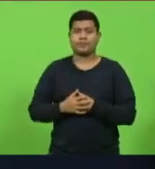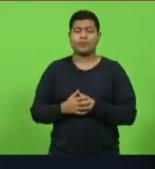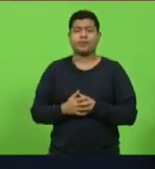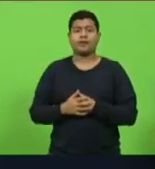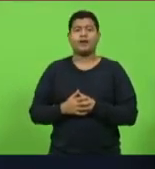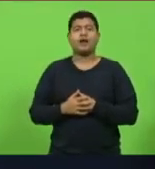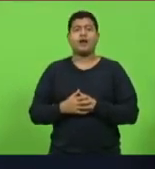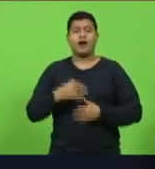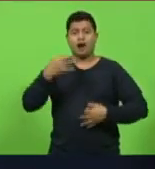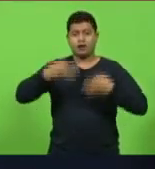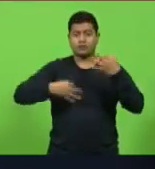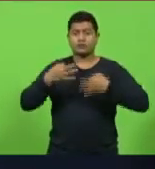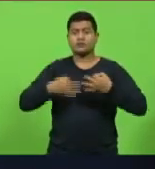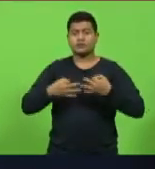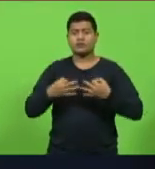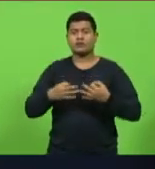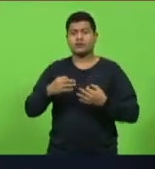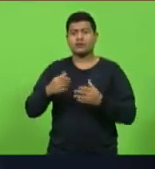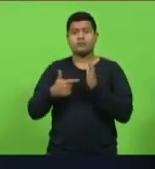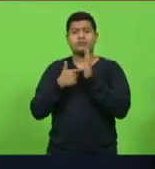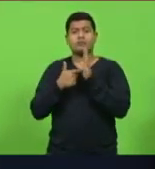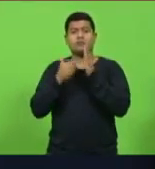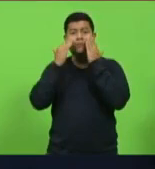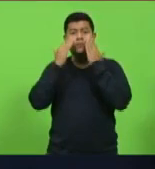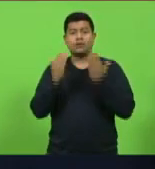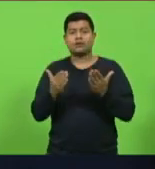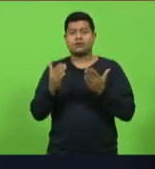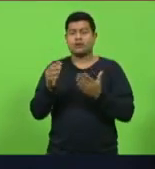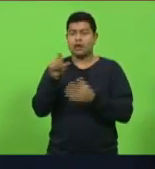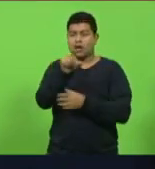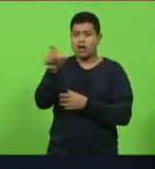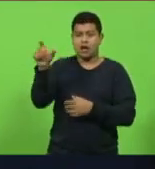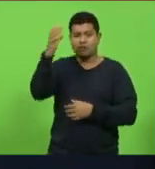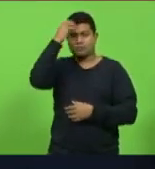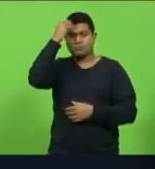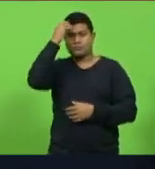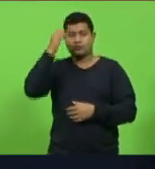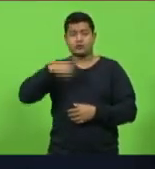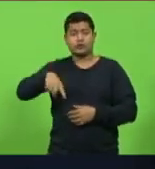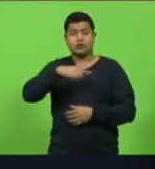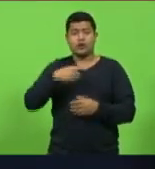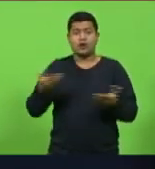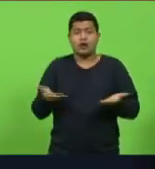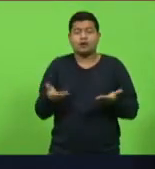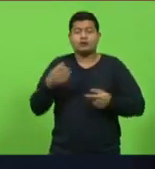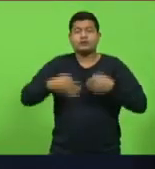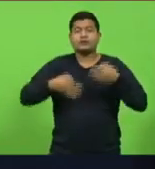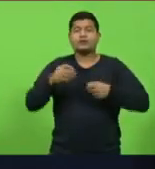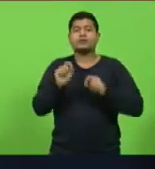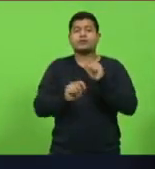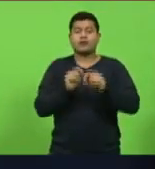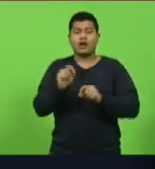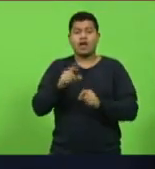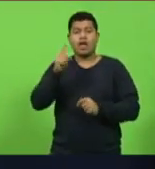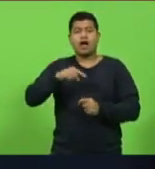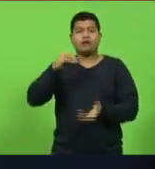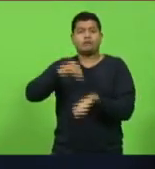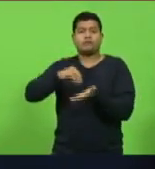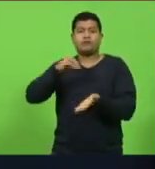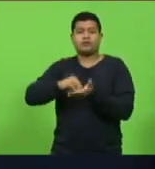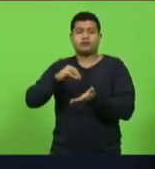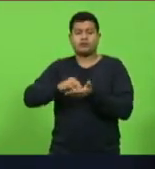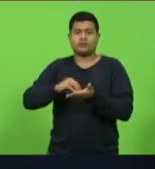justiça vai apontar os culpados o que nós temos julgando hoje é ausência de indícios de culpa ou culpabilidade